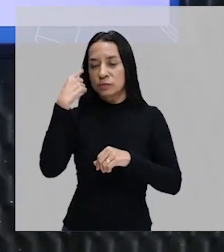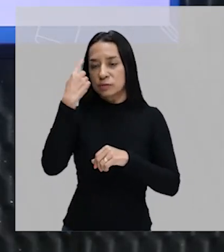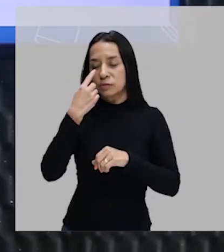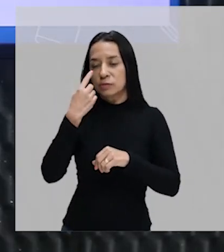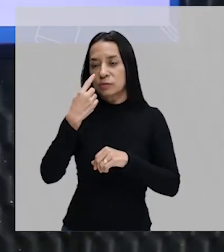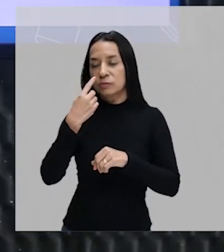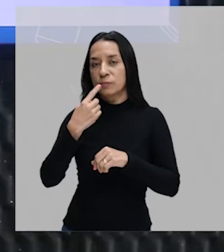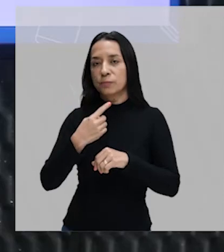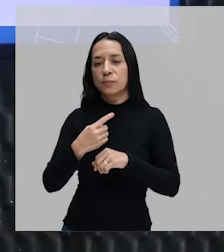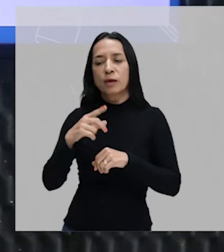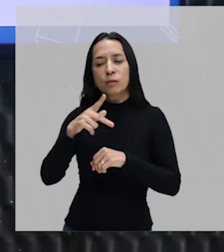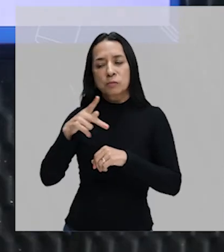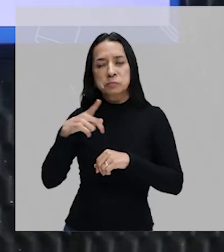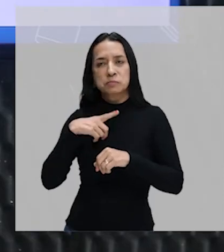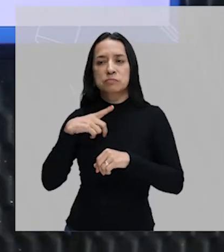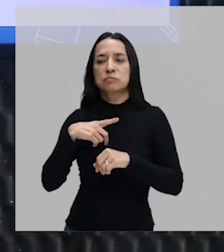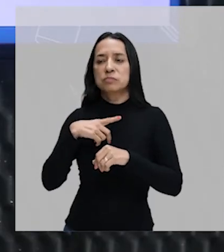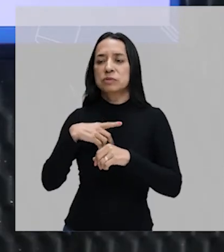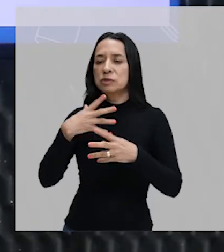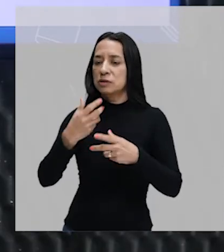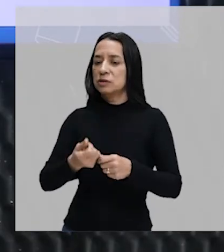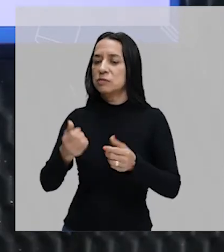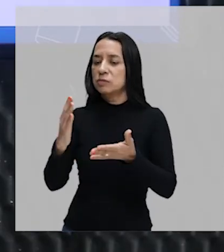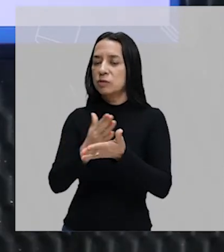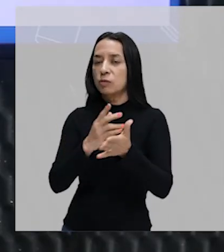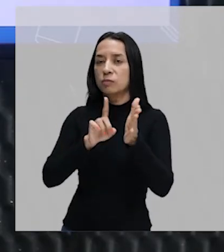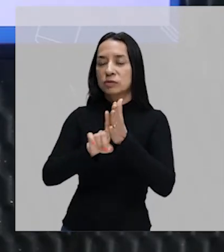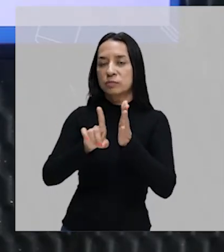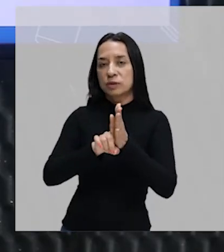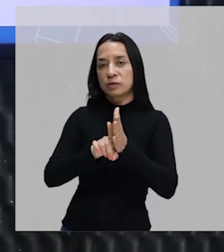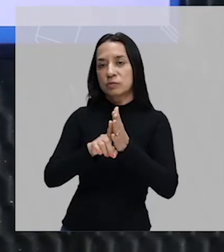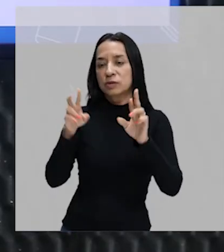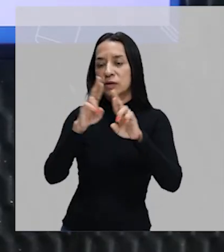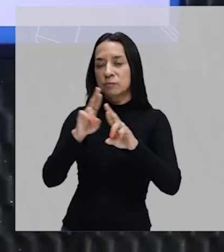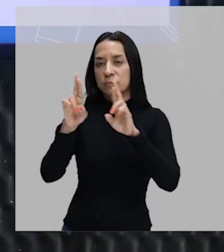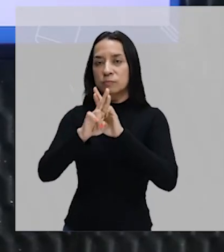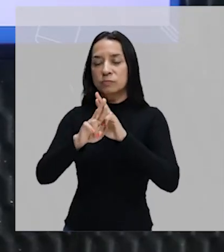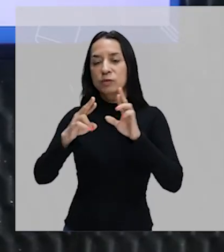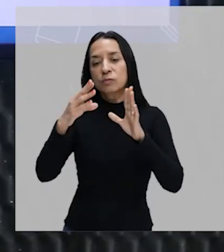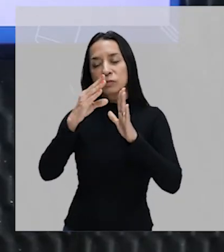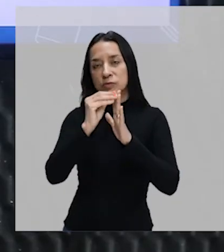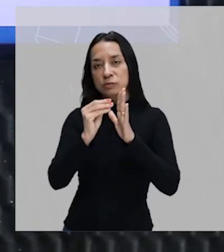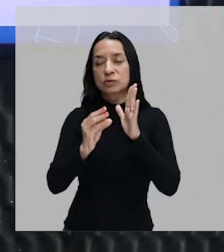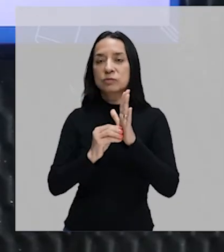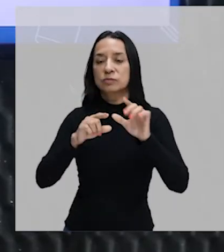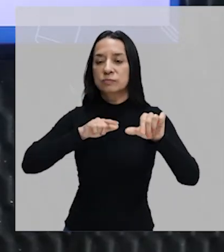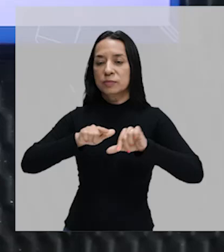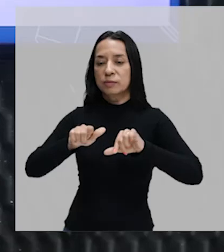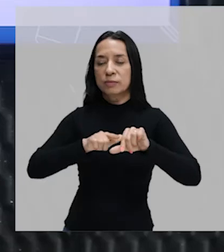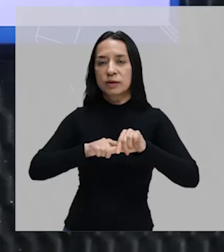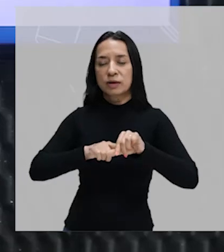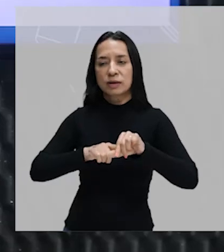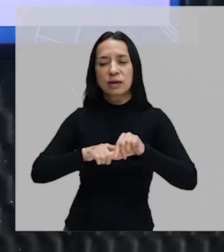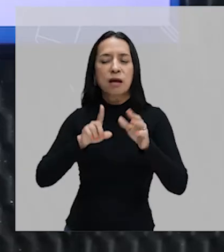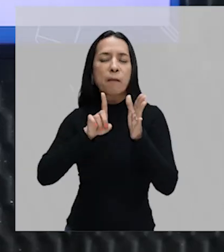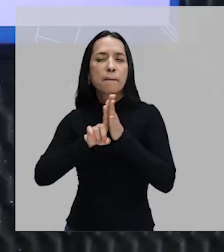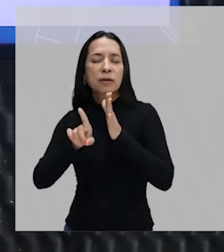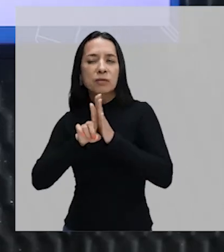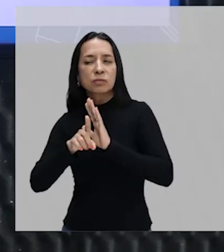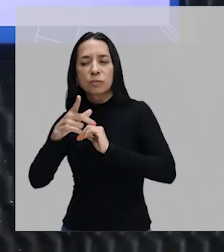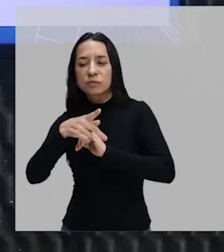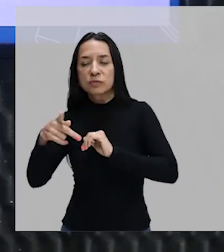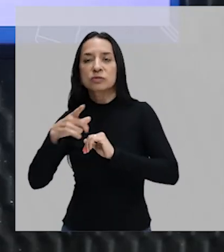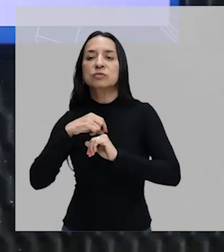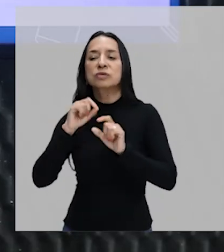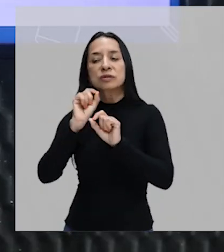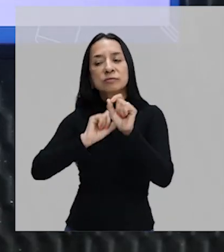recebido algumas perguntas em relação a alguns conteúdos que a gente trabalha aqui. E, professora, tem isso em espanhol também?